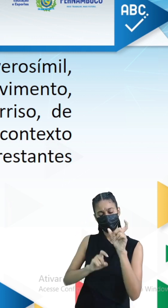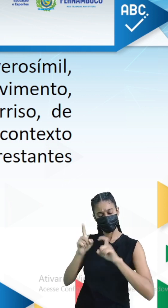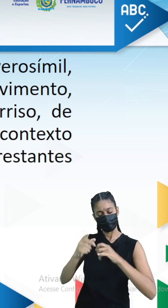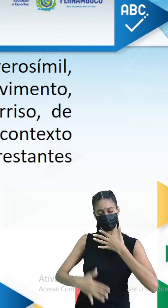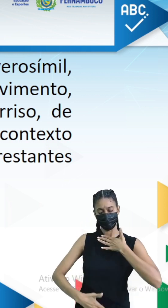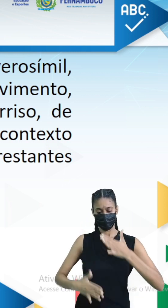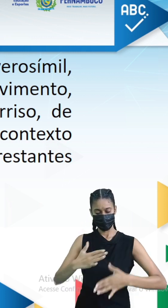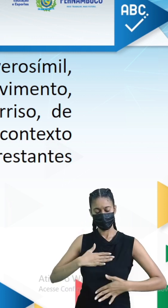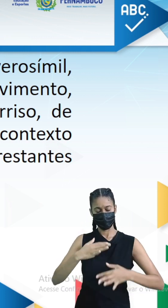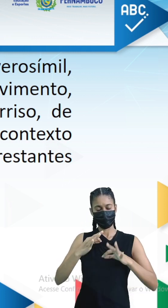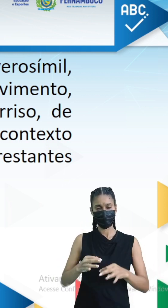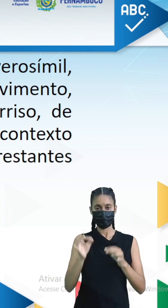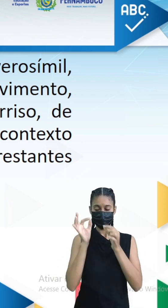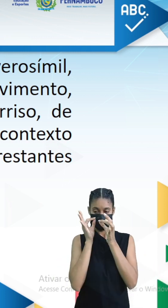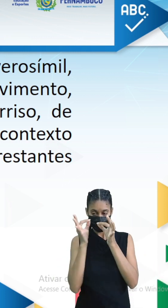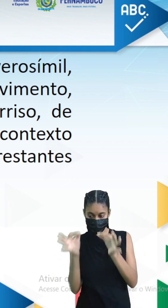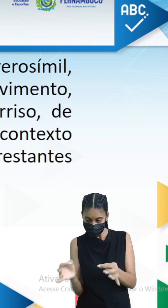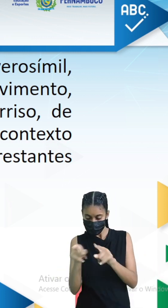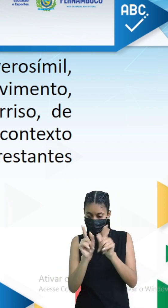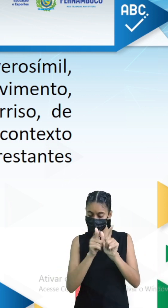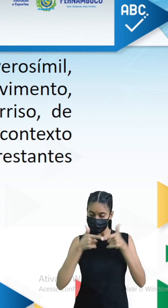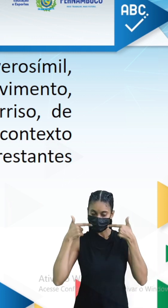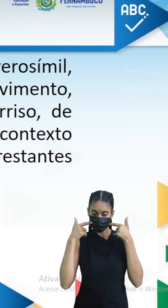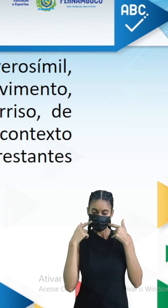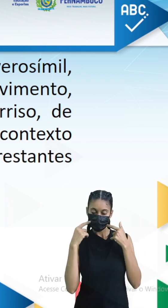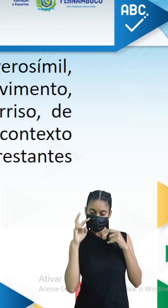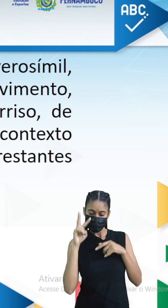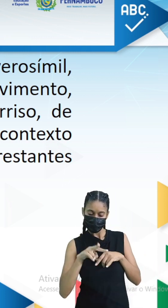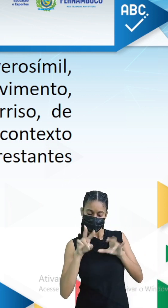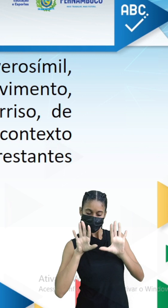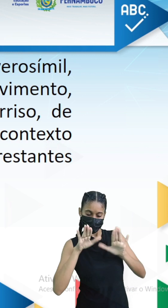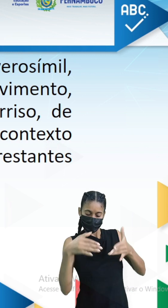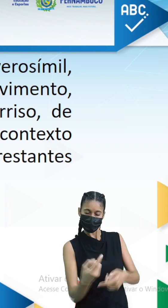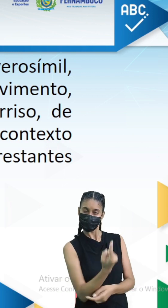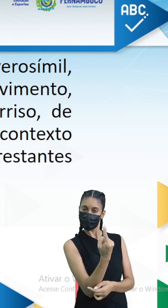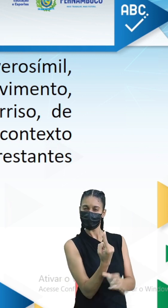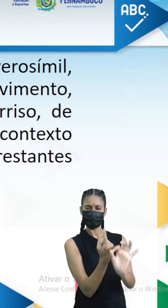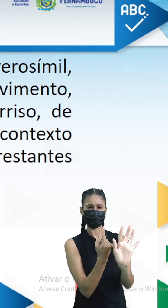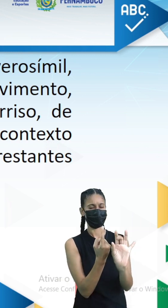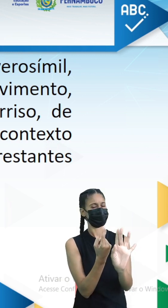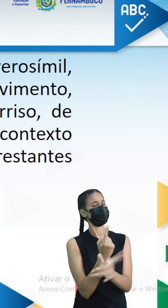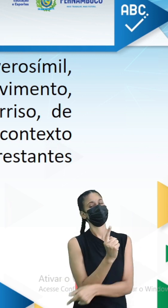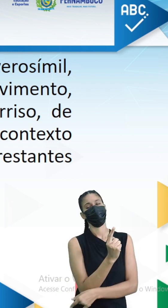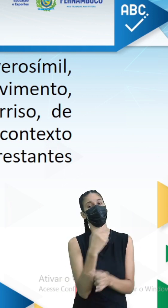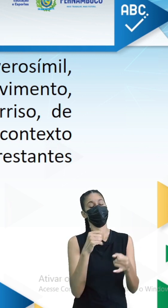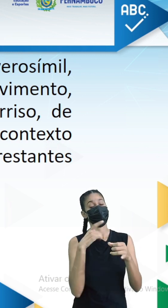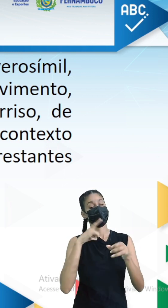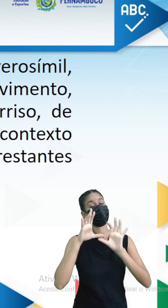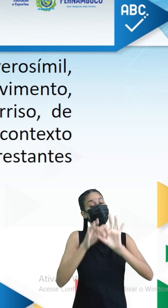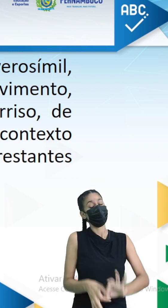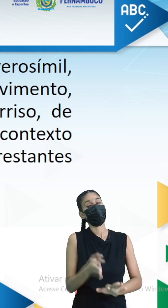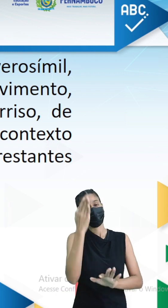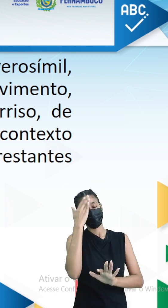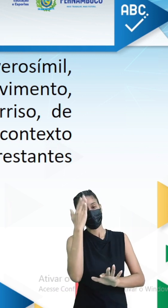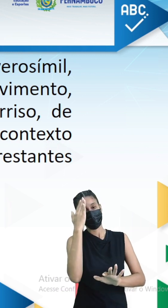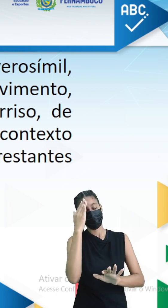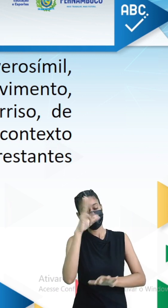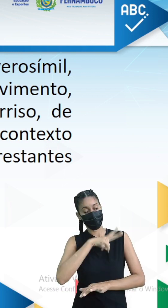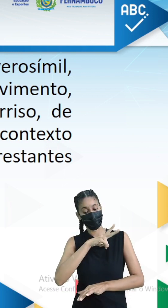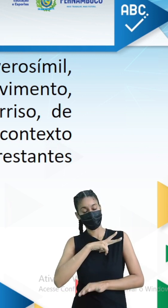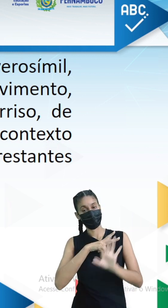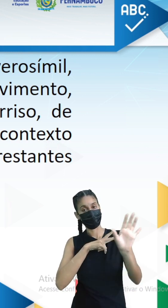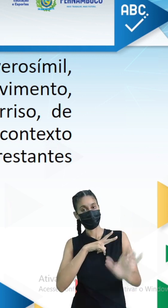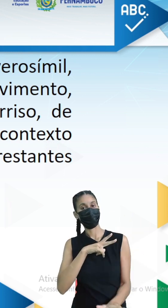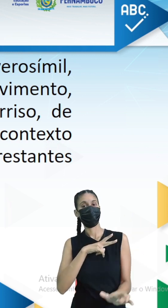expressão, um olhar, um sorriso de forma isolada, como eu falei a vocês, sem referência a um contexto particular,